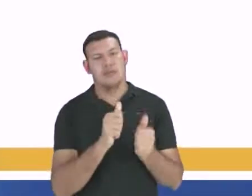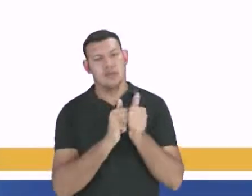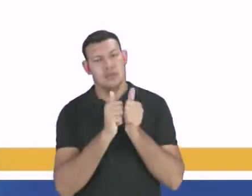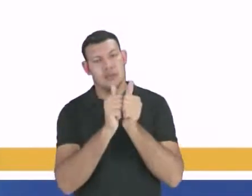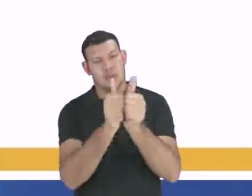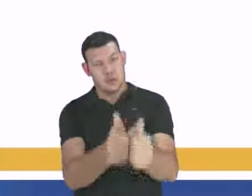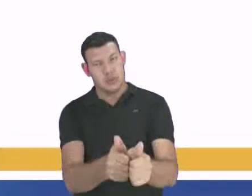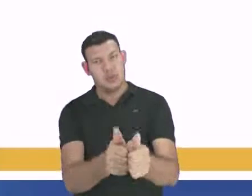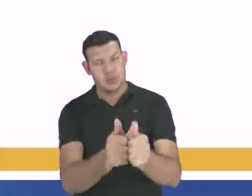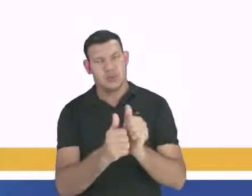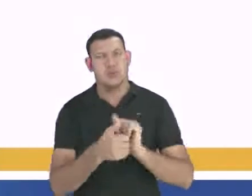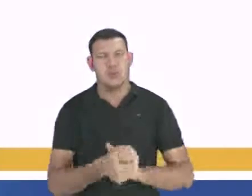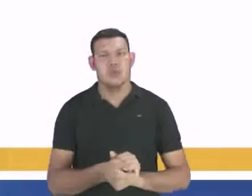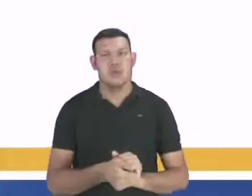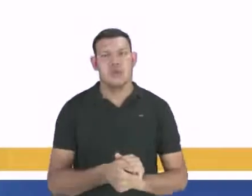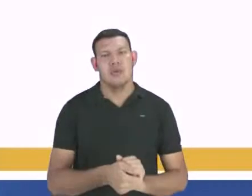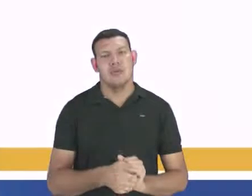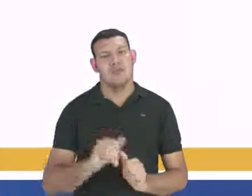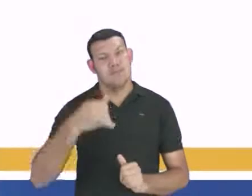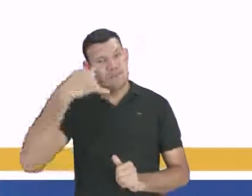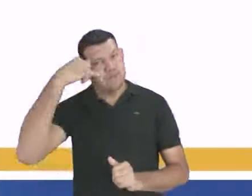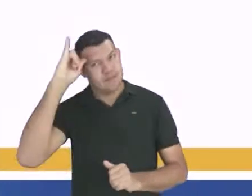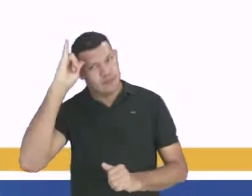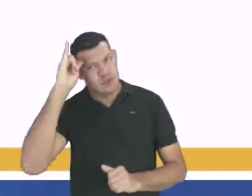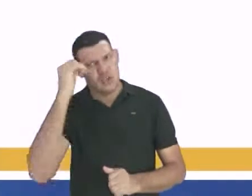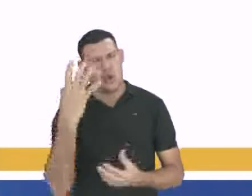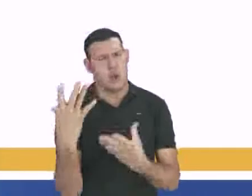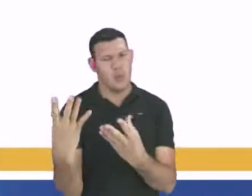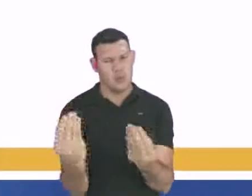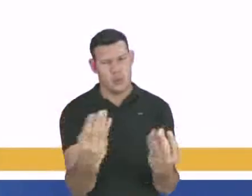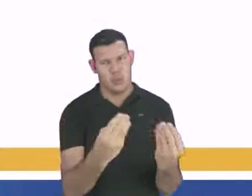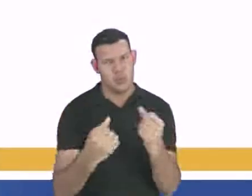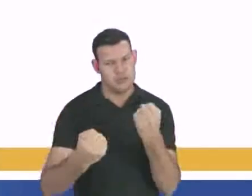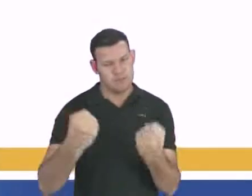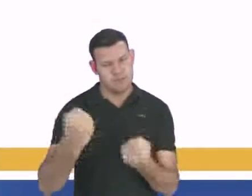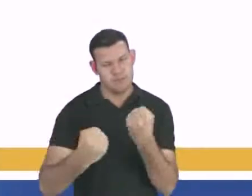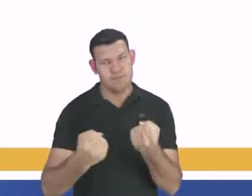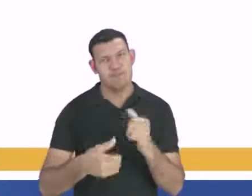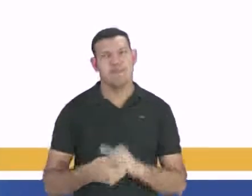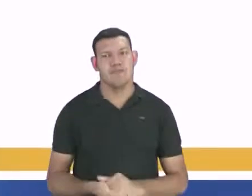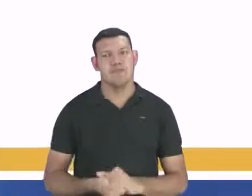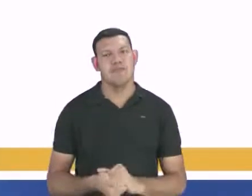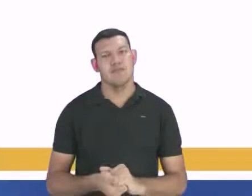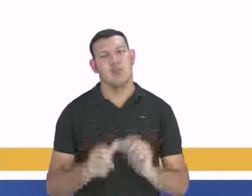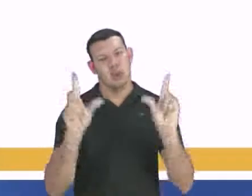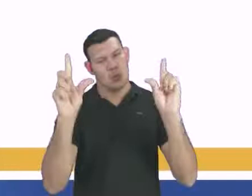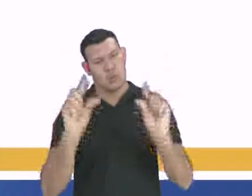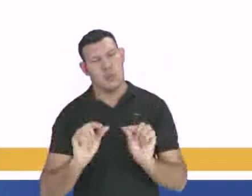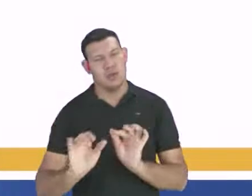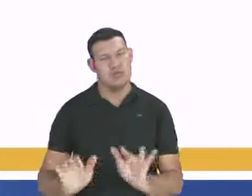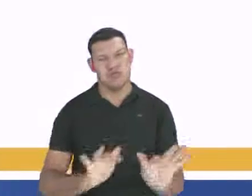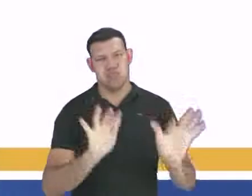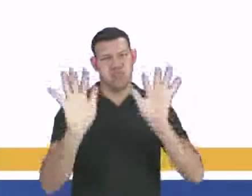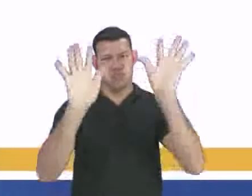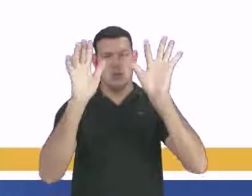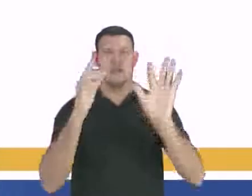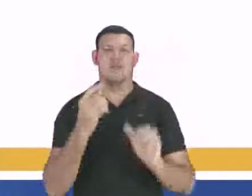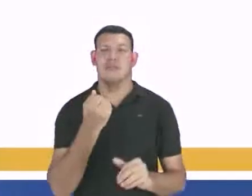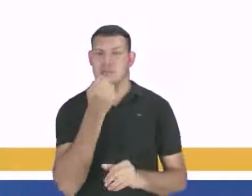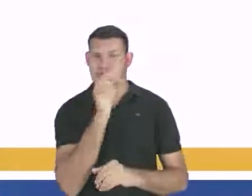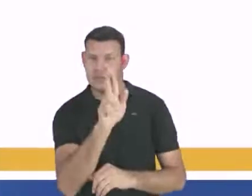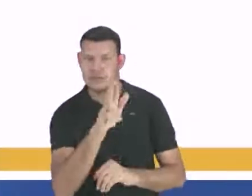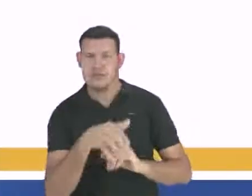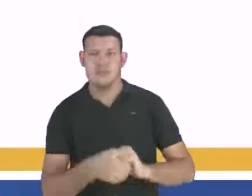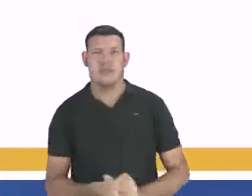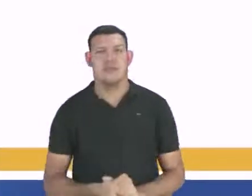que elas utilizem, né, o carro delas. Então, tudo isso são técnicas para você evitar, né, ou diminuir a emissão de gases poluentes na atmosfera, tá?